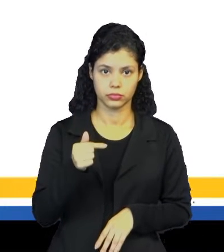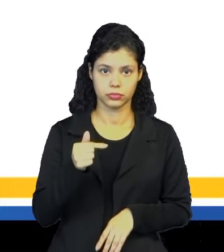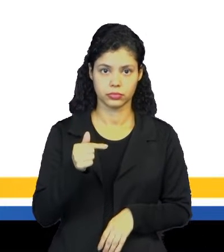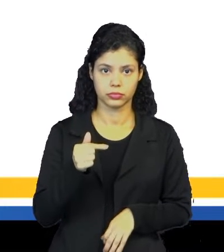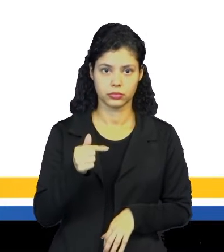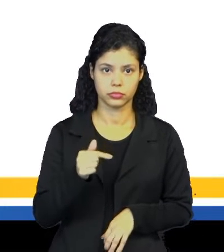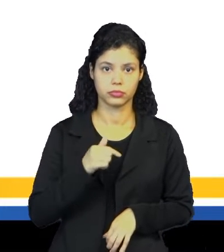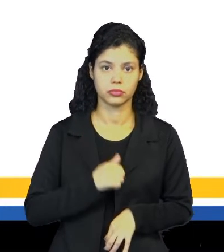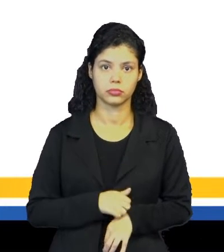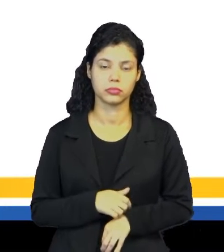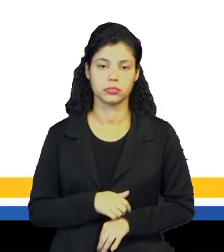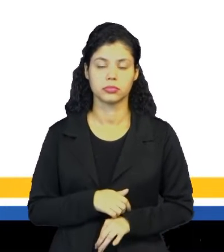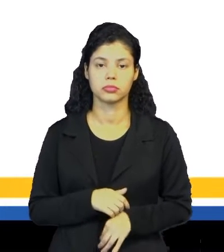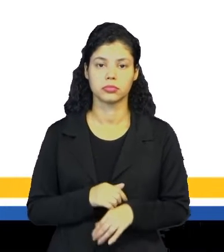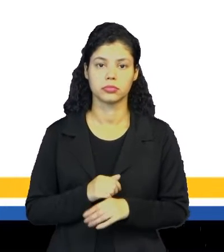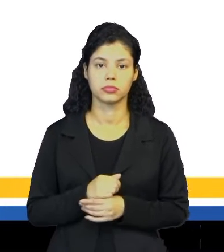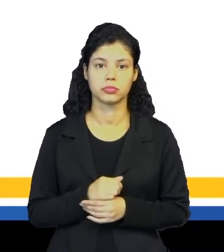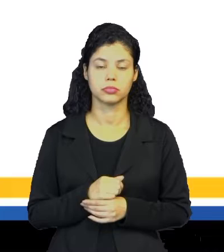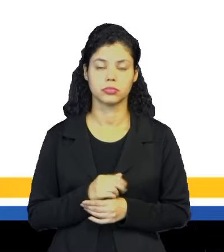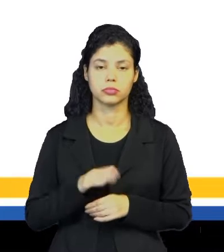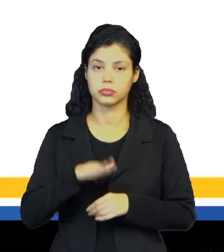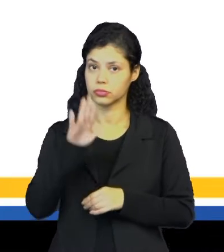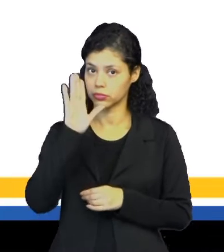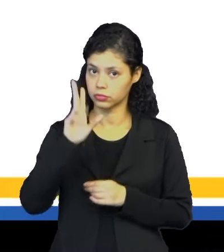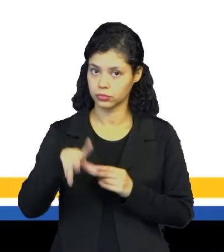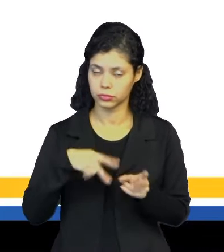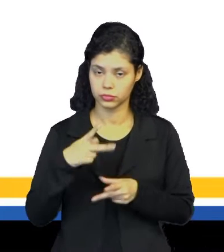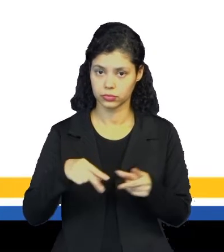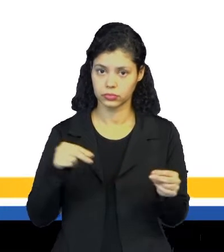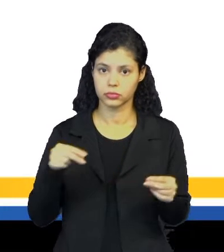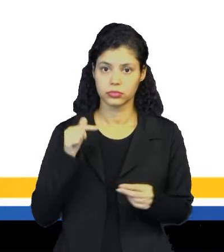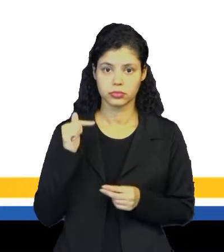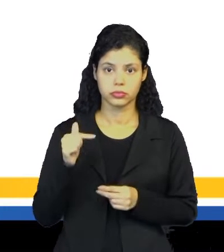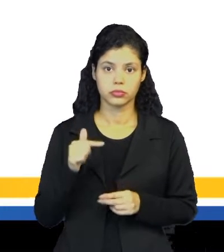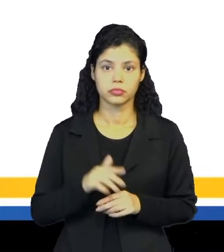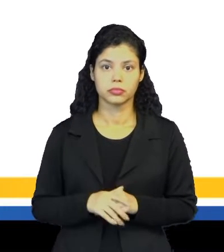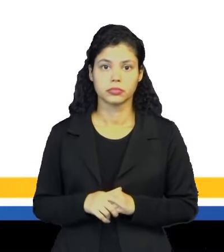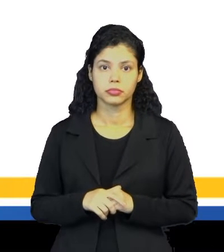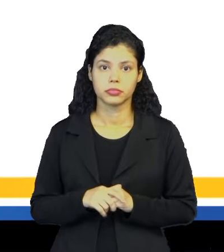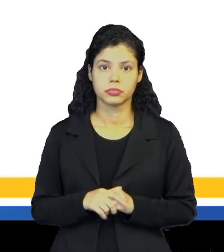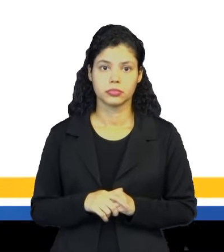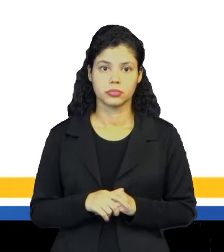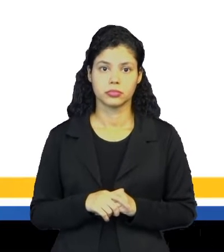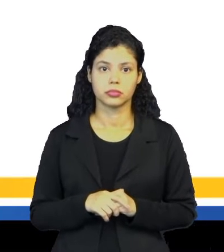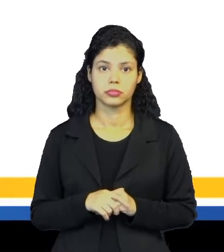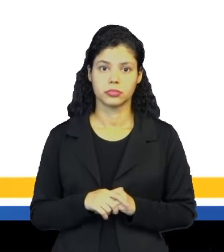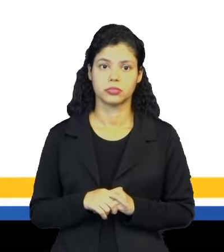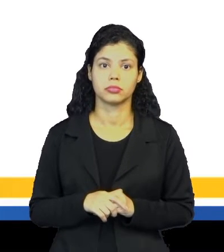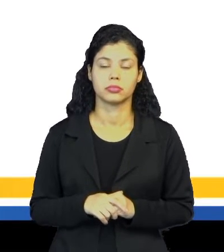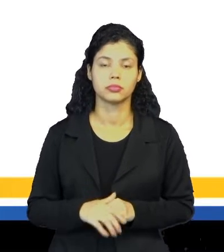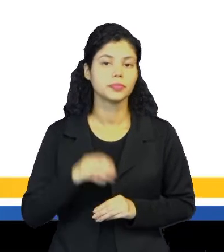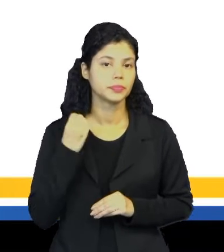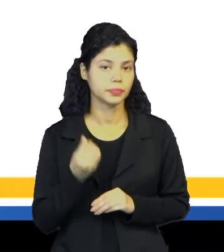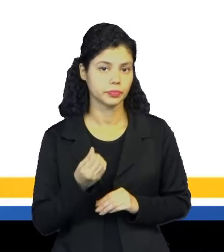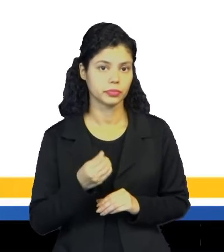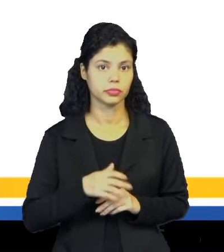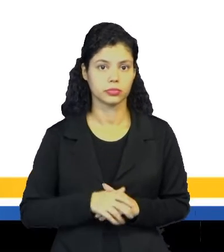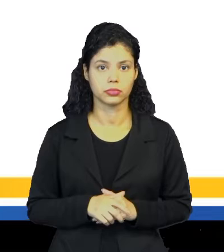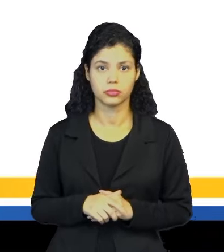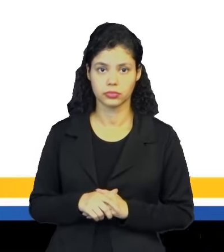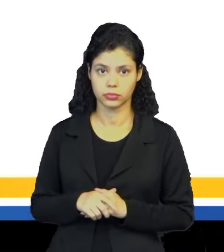recebeu 7, né? Que recebeu mais aí, olha só, a barra maior. E Débora recebeu